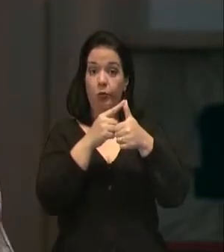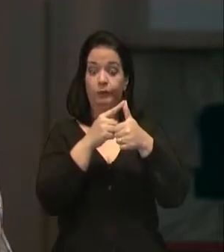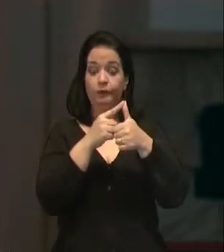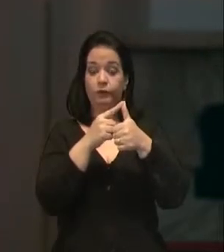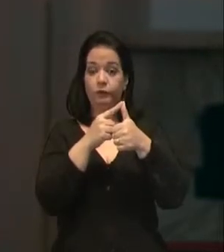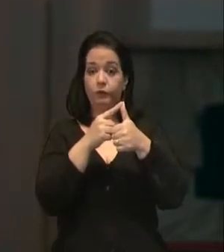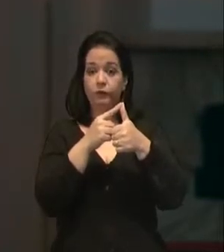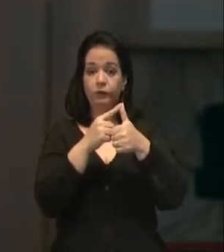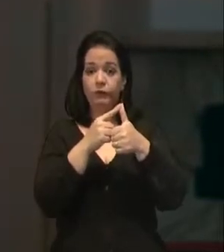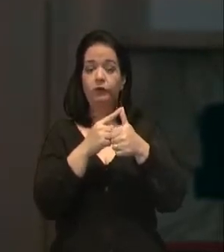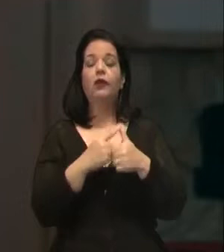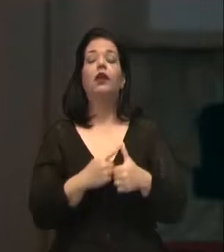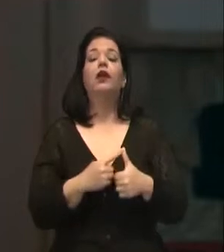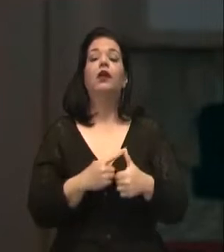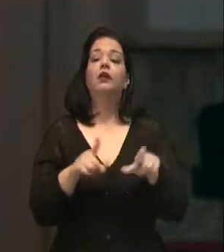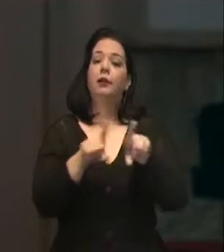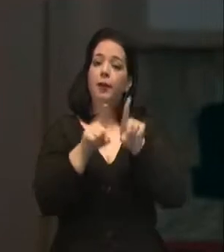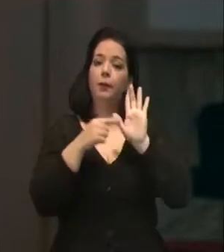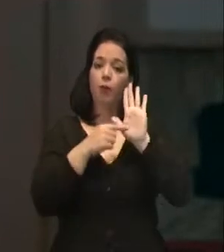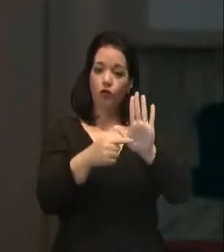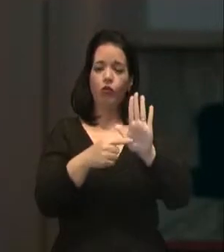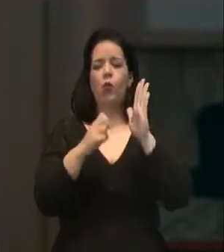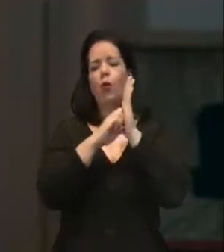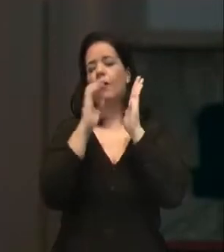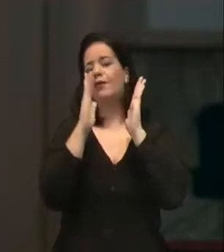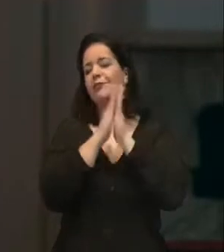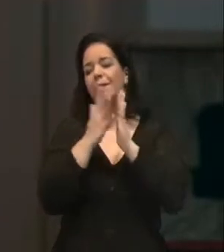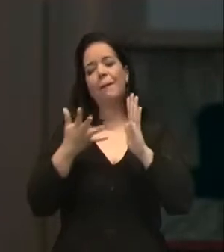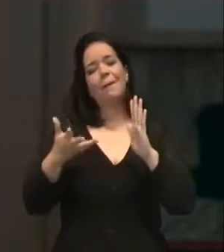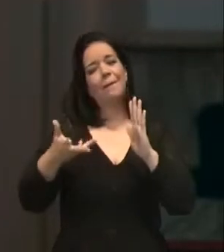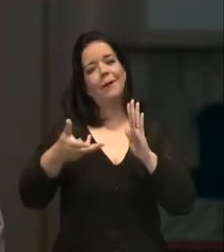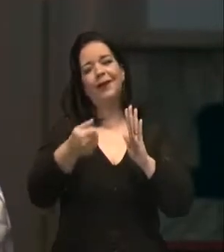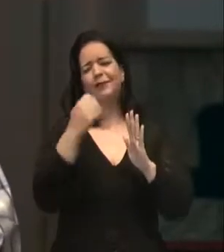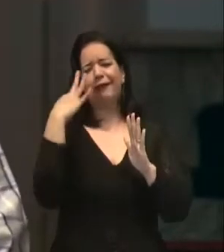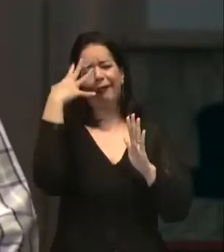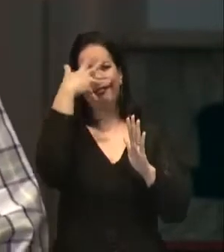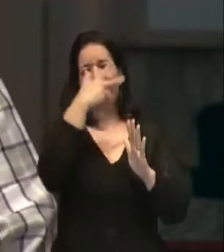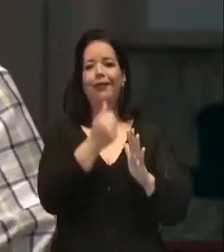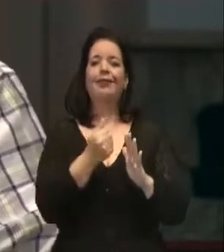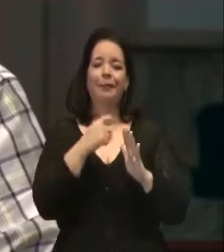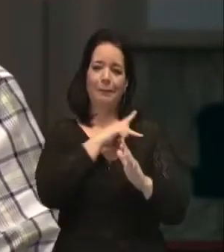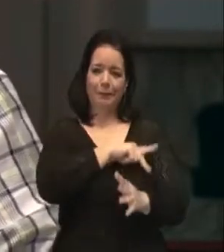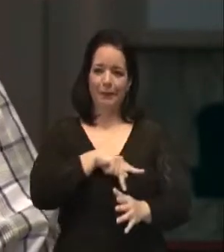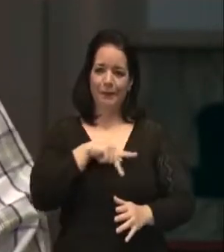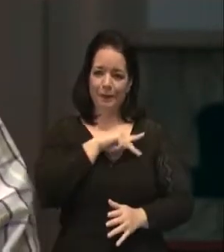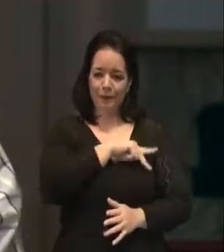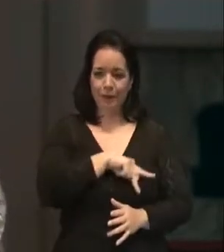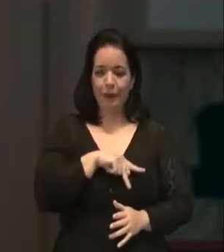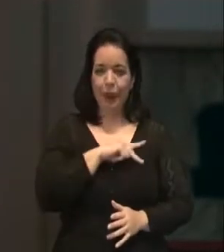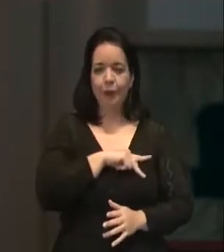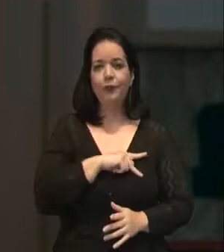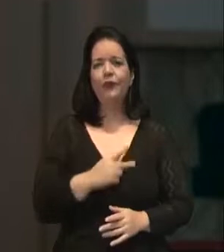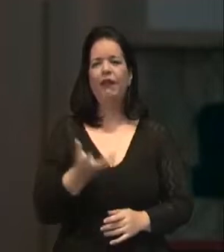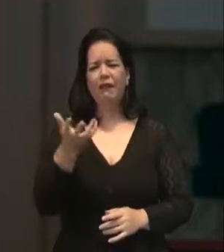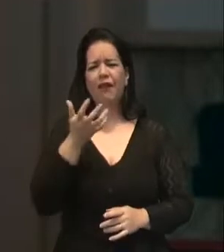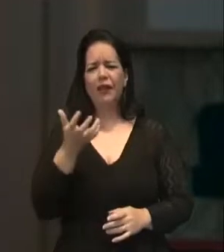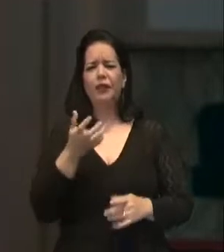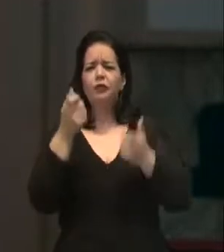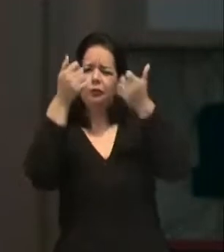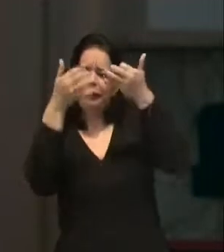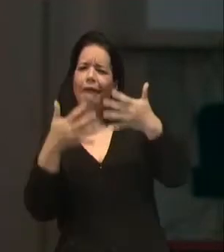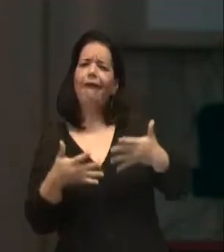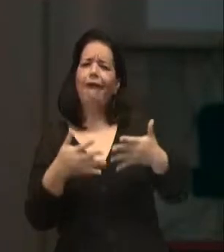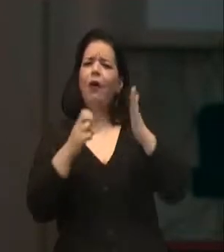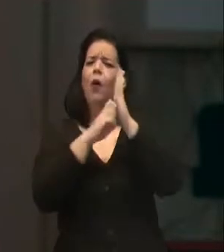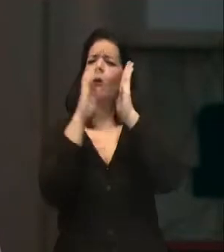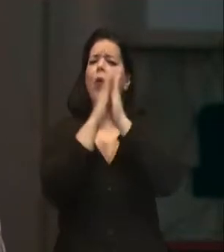preciosa, belíssima de Paulo. E deixe-me fazer uma nota interessante sobre as orações de Paulo. Os irmãos podem